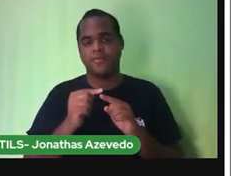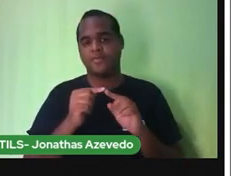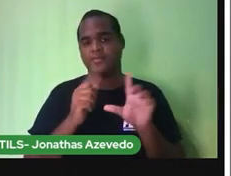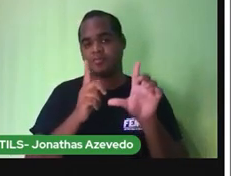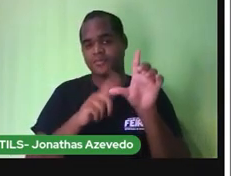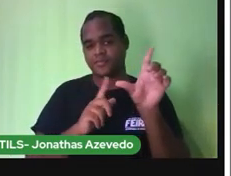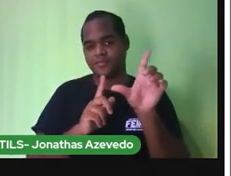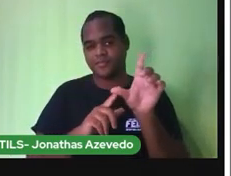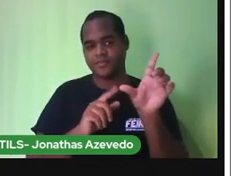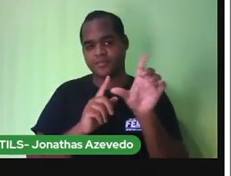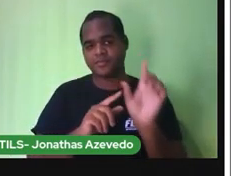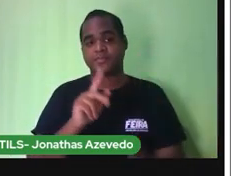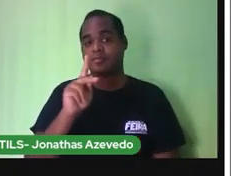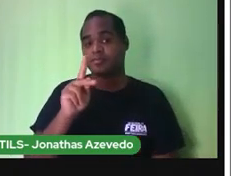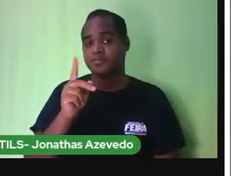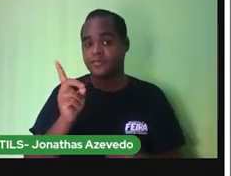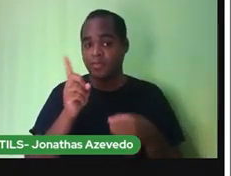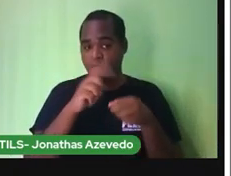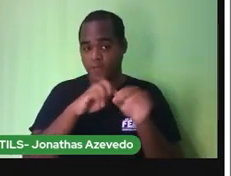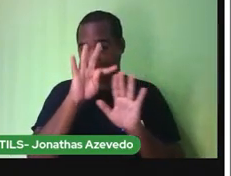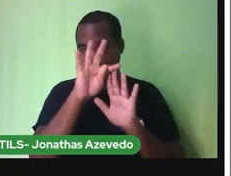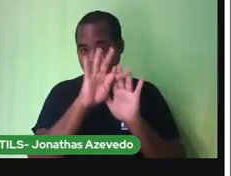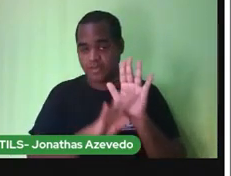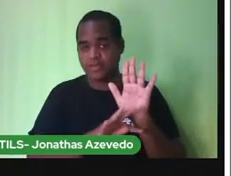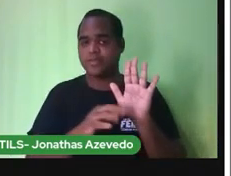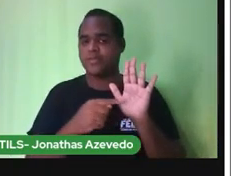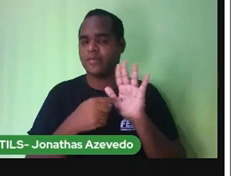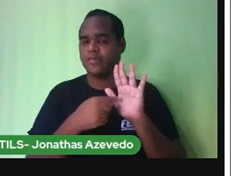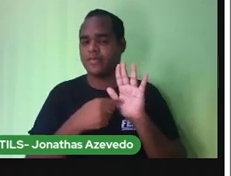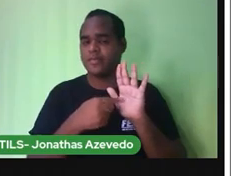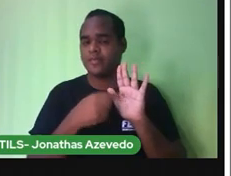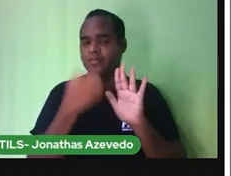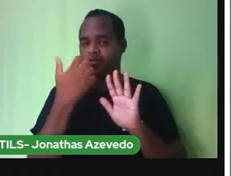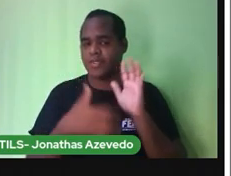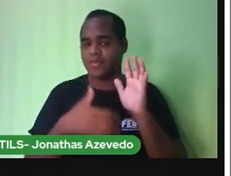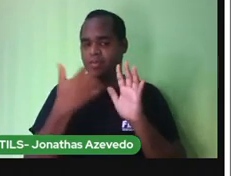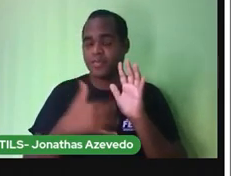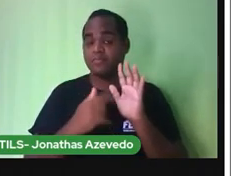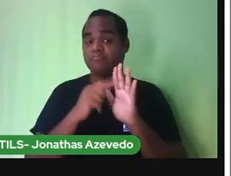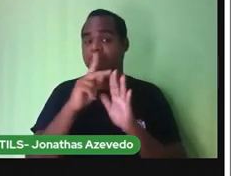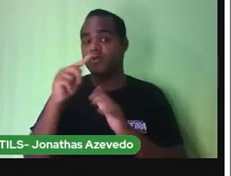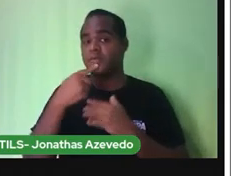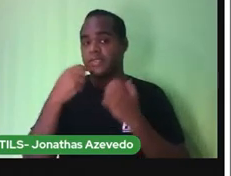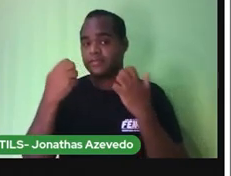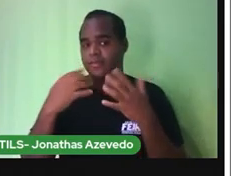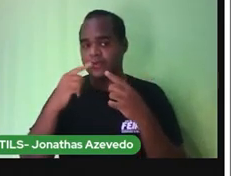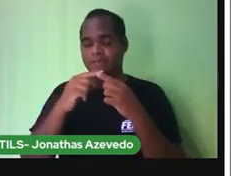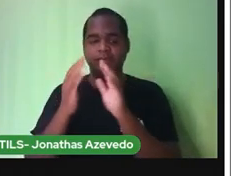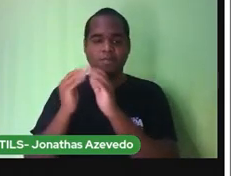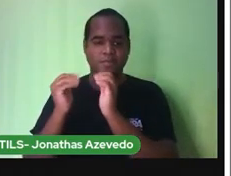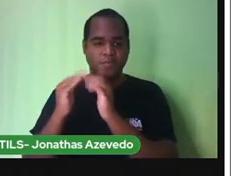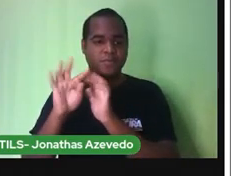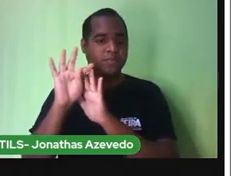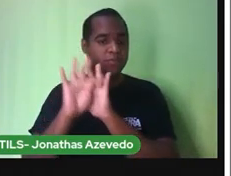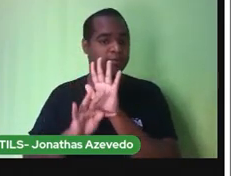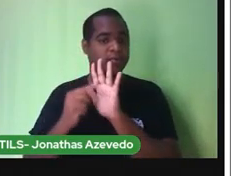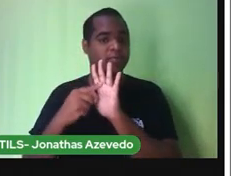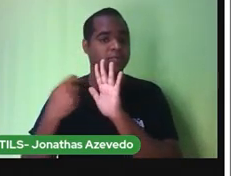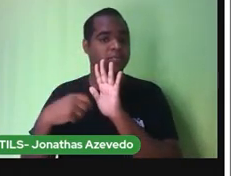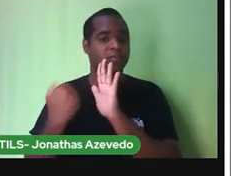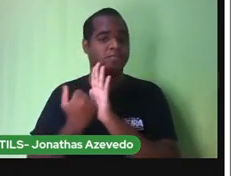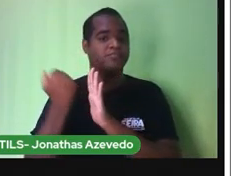vai voltar lá no texto lembra que a pro falou E todas as vezes que pedir para ir no texto não pode